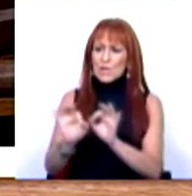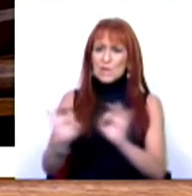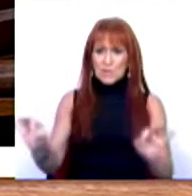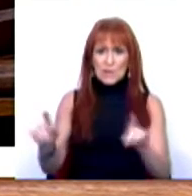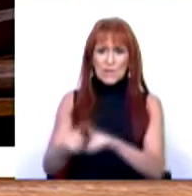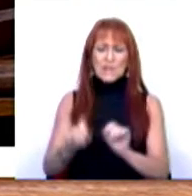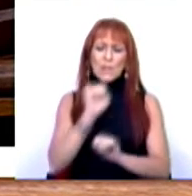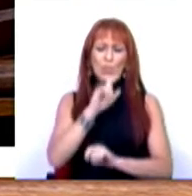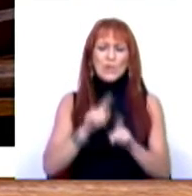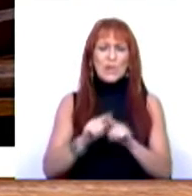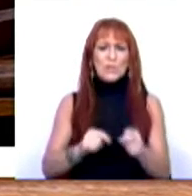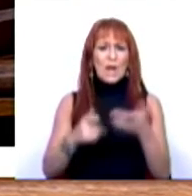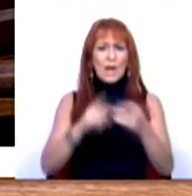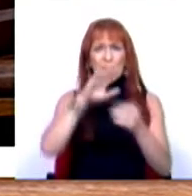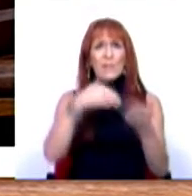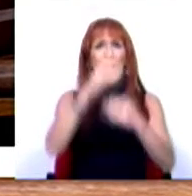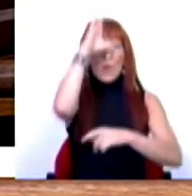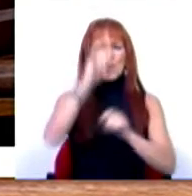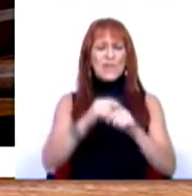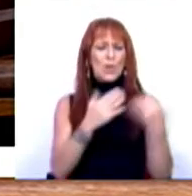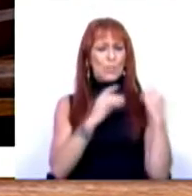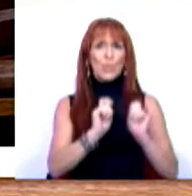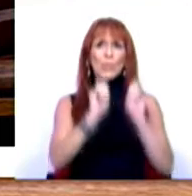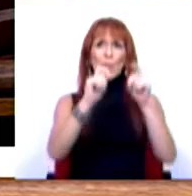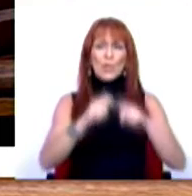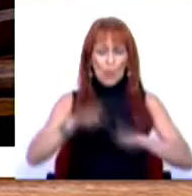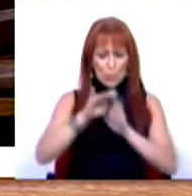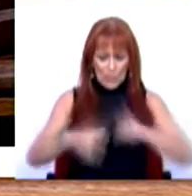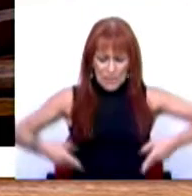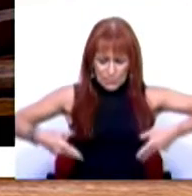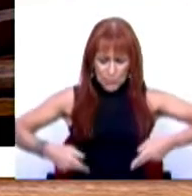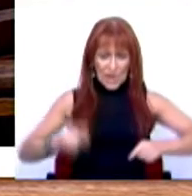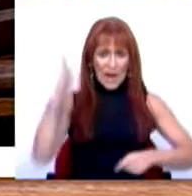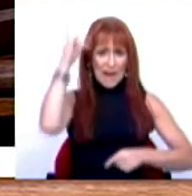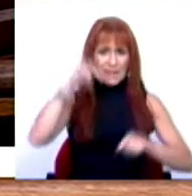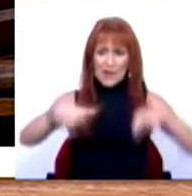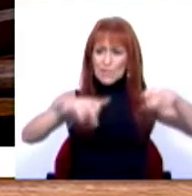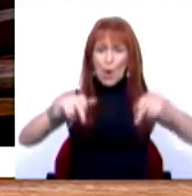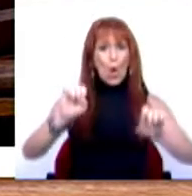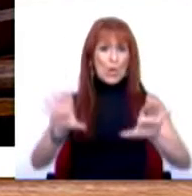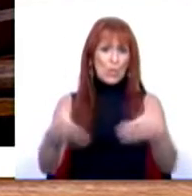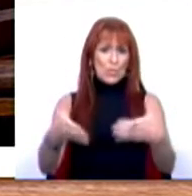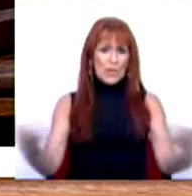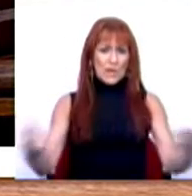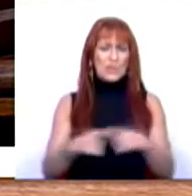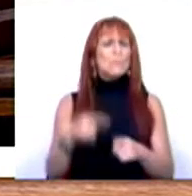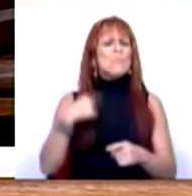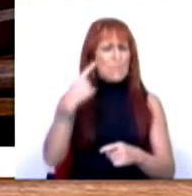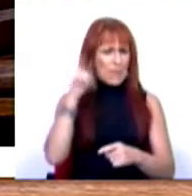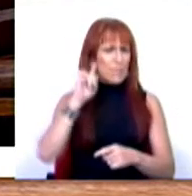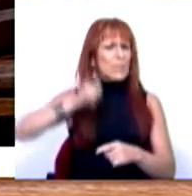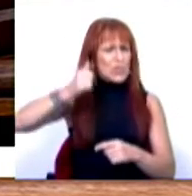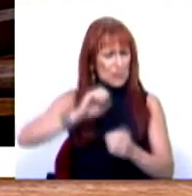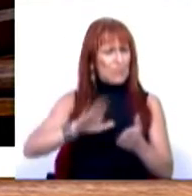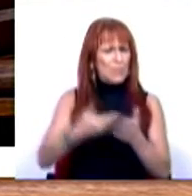a possibilidade de atribuir ao Estado um encargo com os programas de esterilização de animais errantes ou comunitários. Reconhecemos o mérito